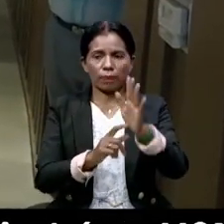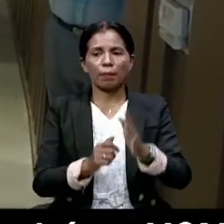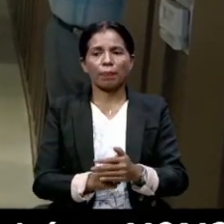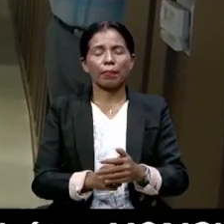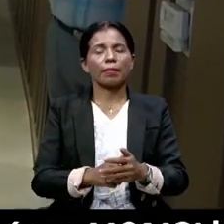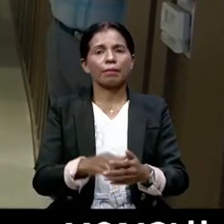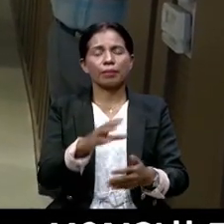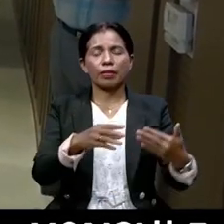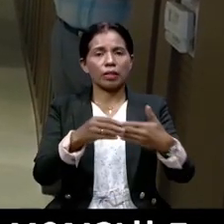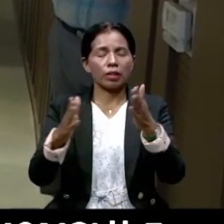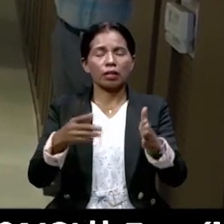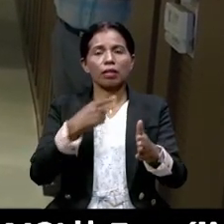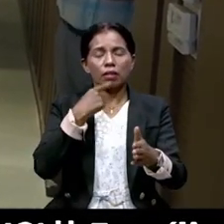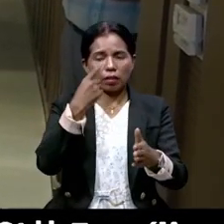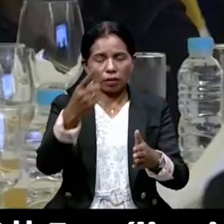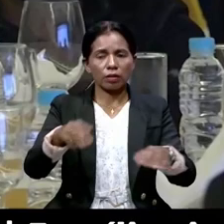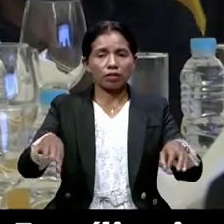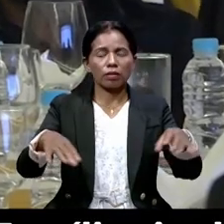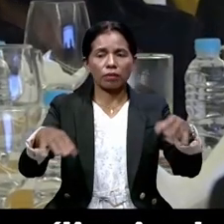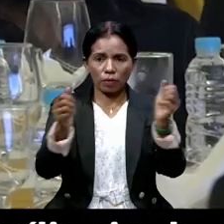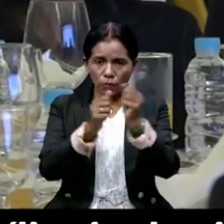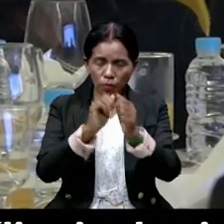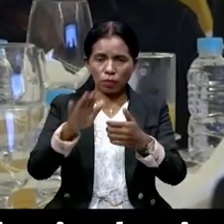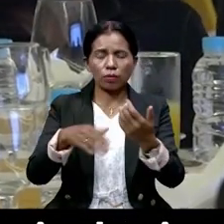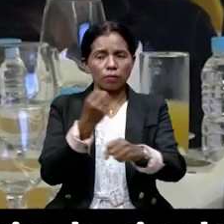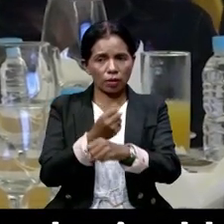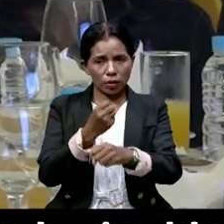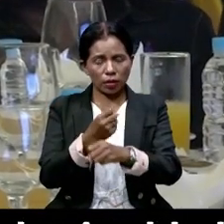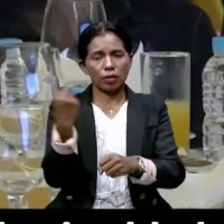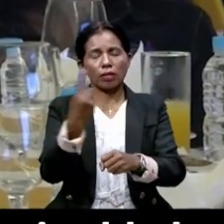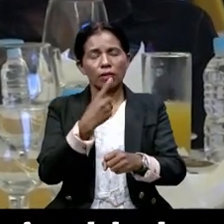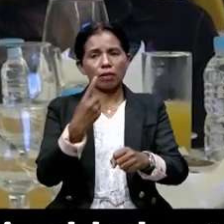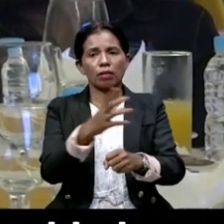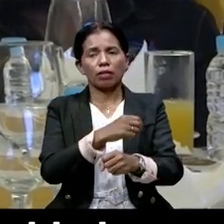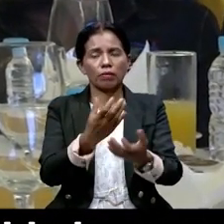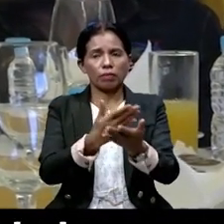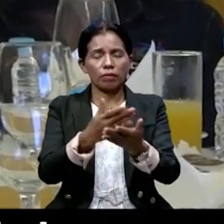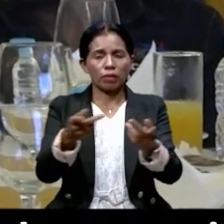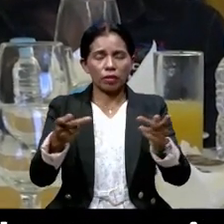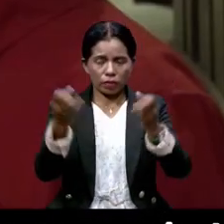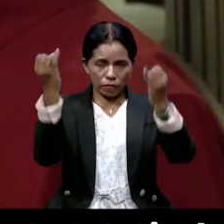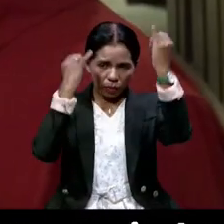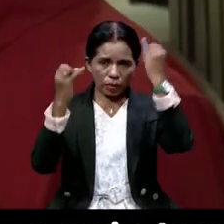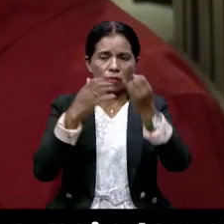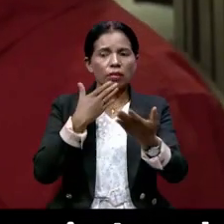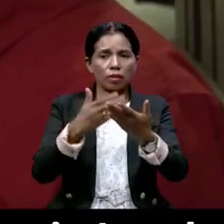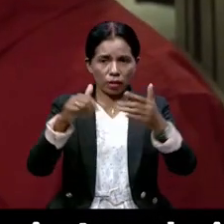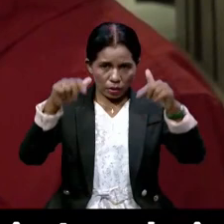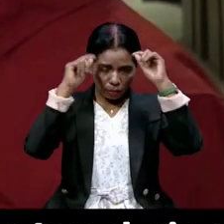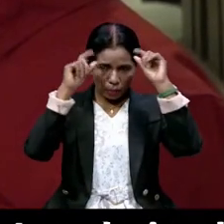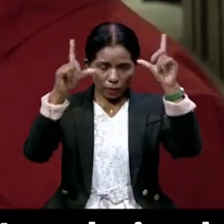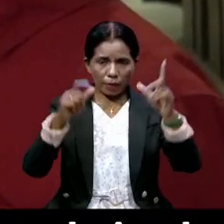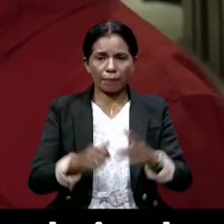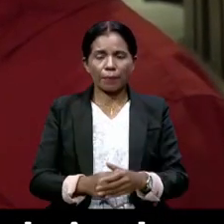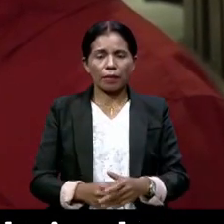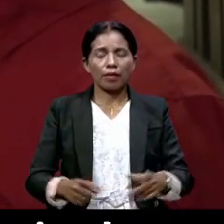ne hateten, GMN se esforço ho di melhora serviço roto, nunai belesai nafatin fonte informação nebe dia que é Timor-Leste. Para os